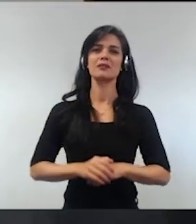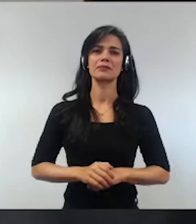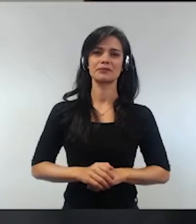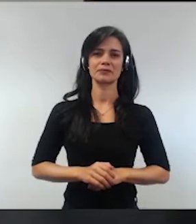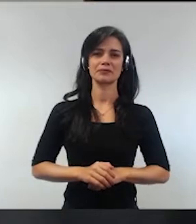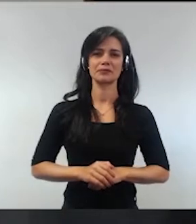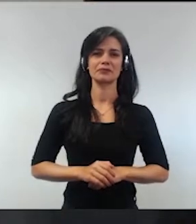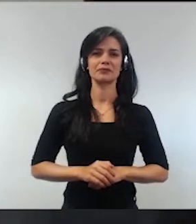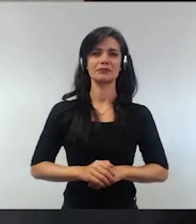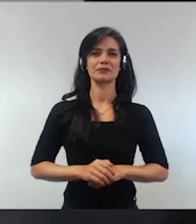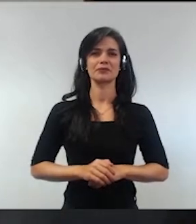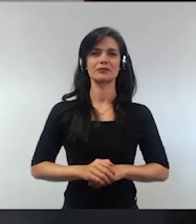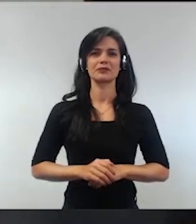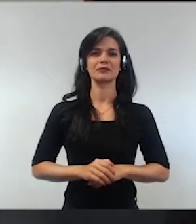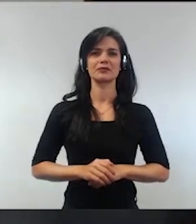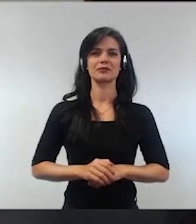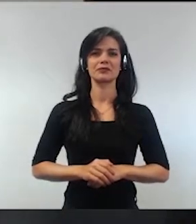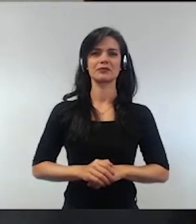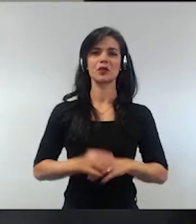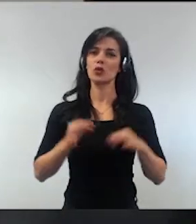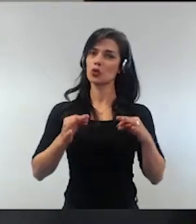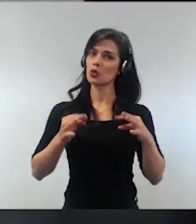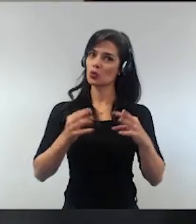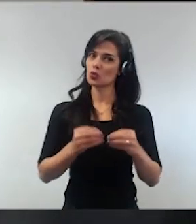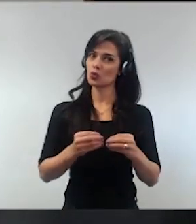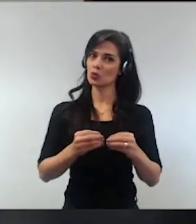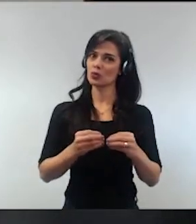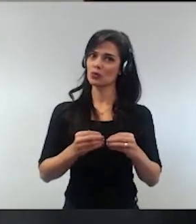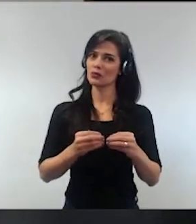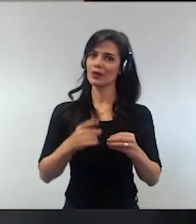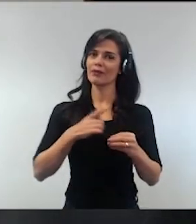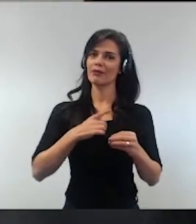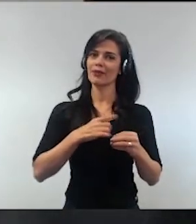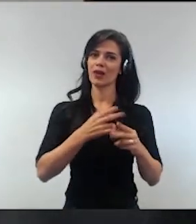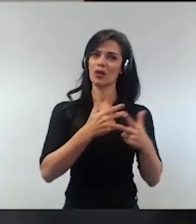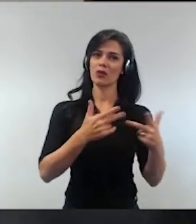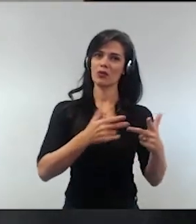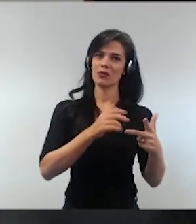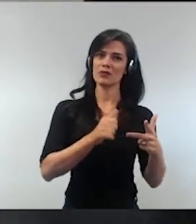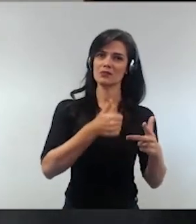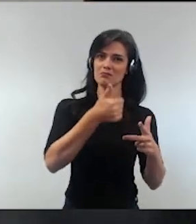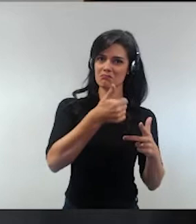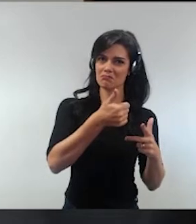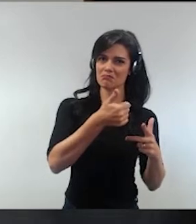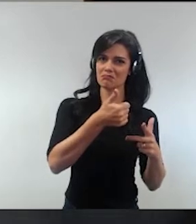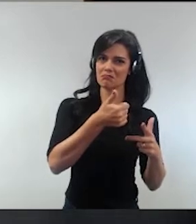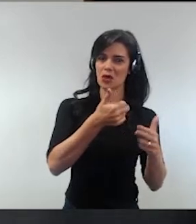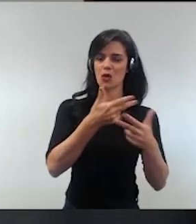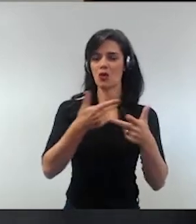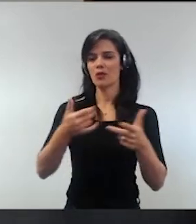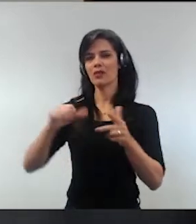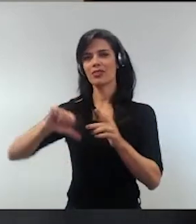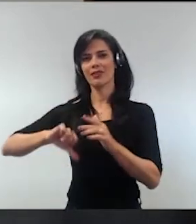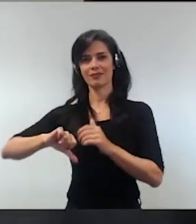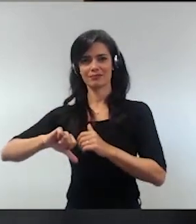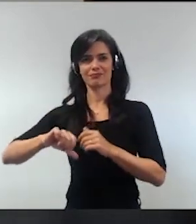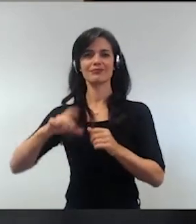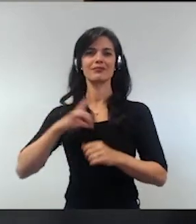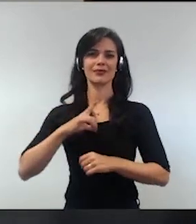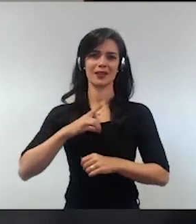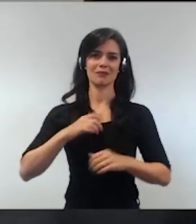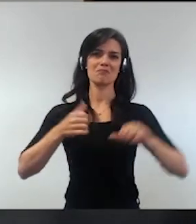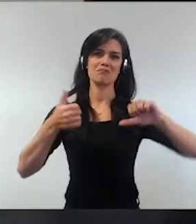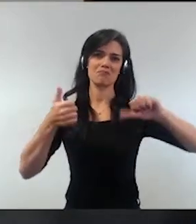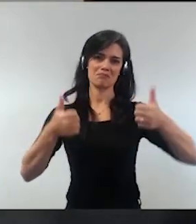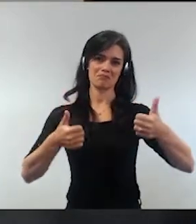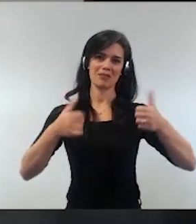enfim, tudo nesse mundo tem aspectos positivos e negativos. E a